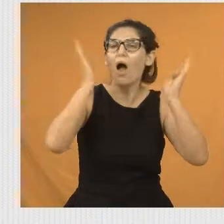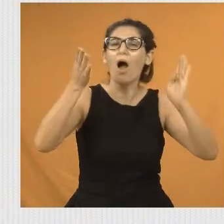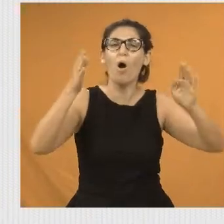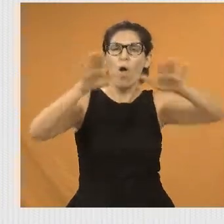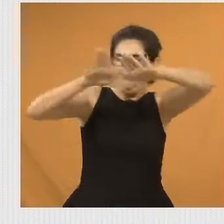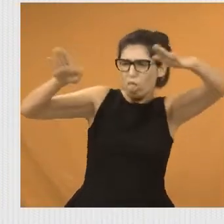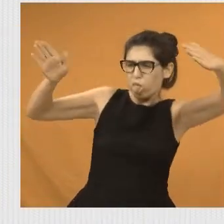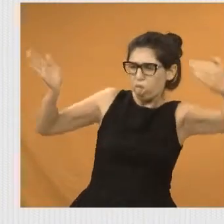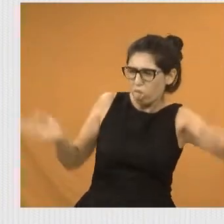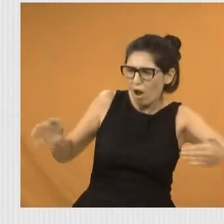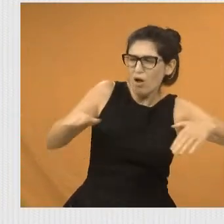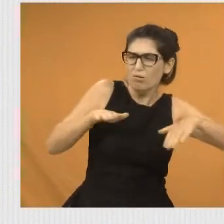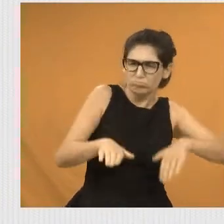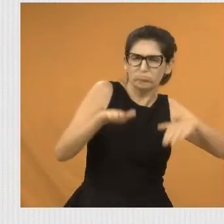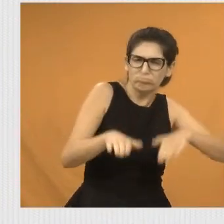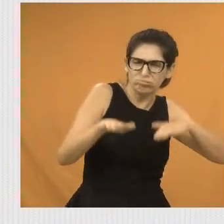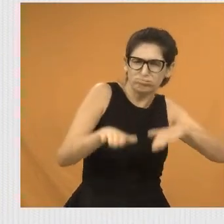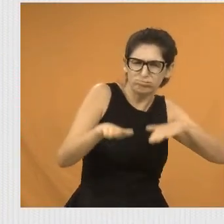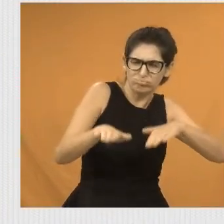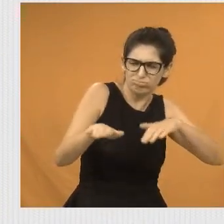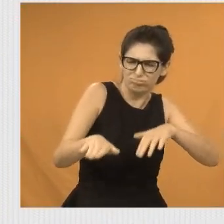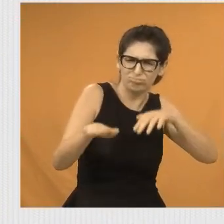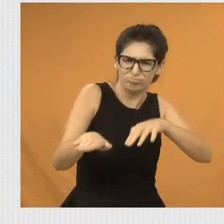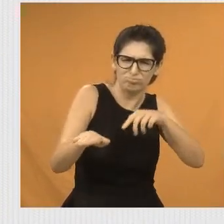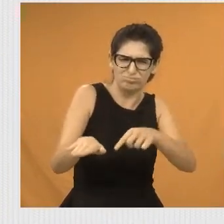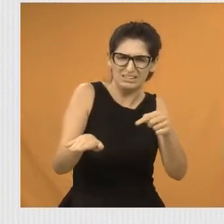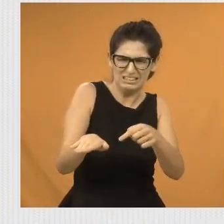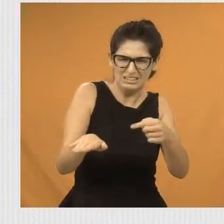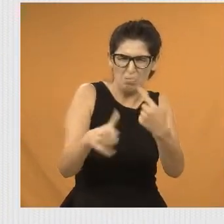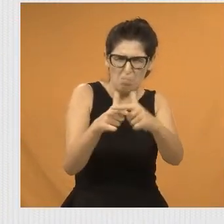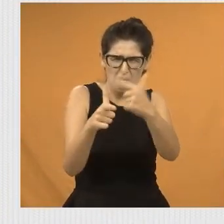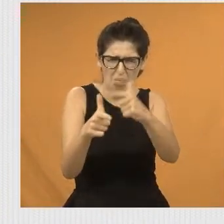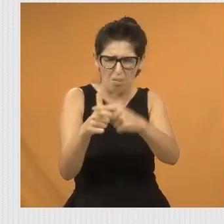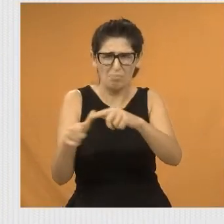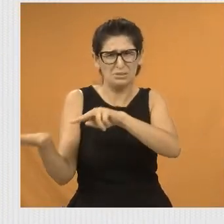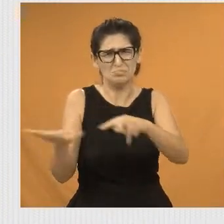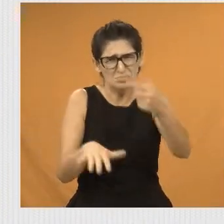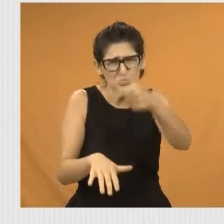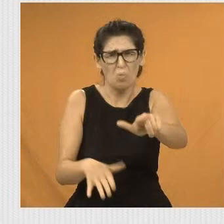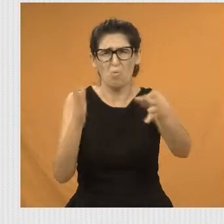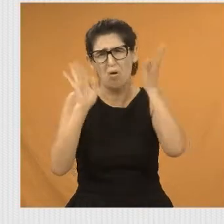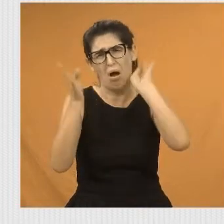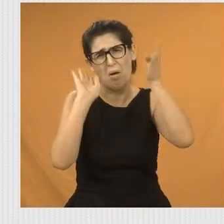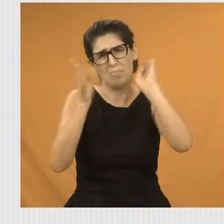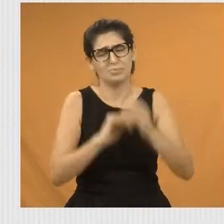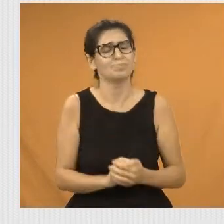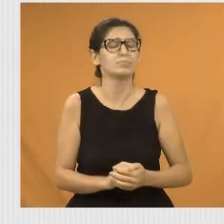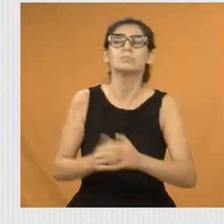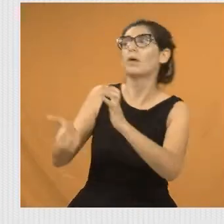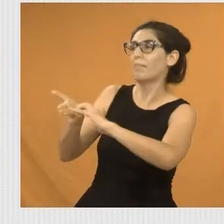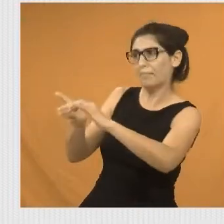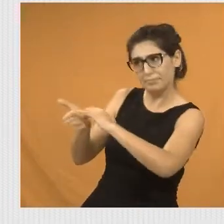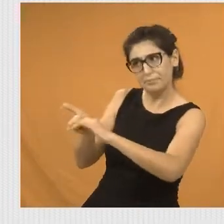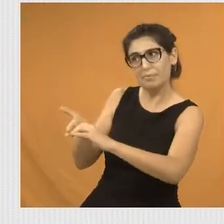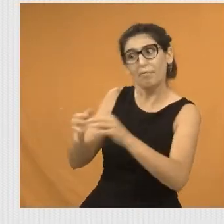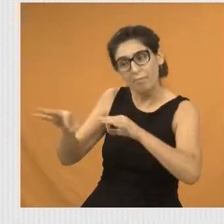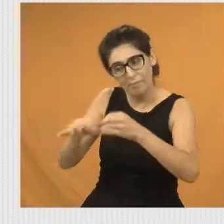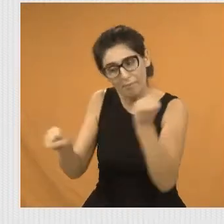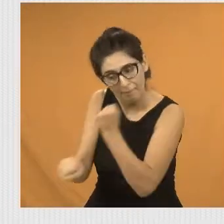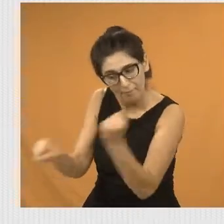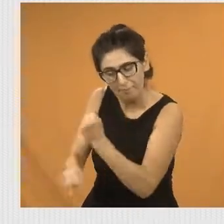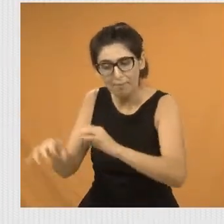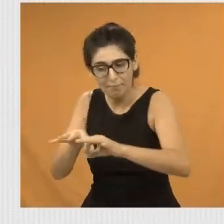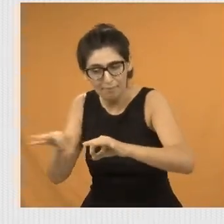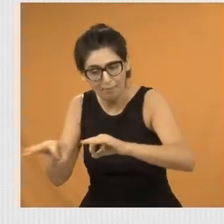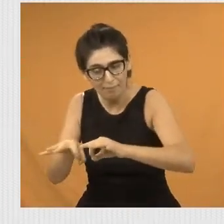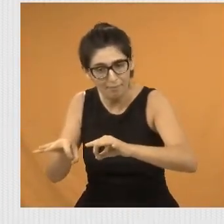encrenca ali. Essa semana foi outro caminhão. Secretário, ou faz a obra e resolve o problema, ou volta atrás,